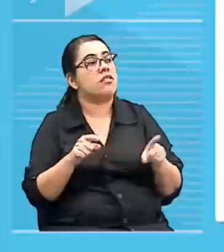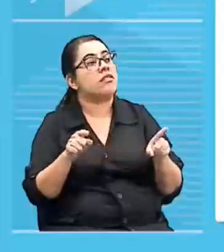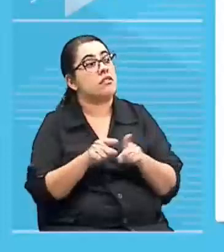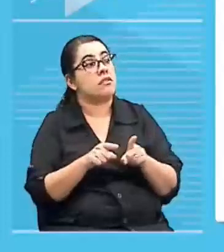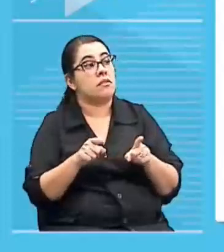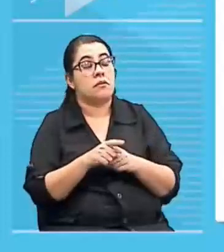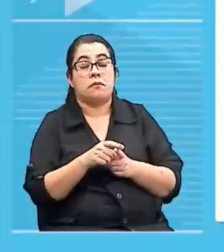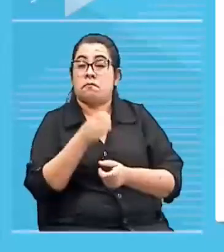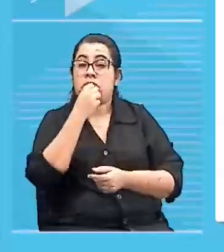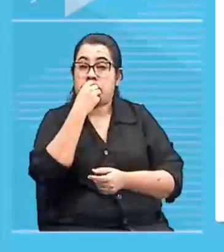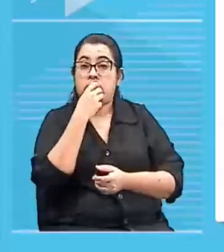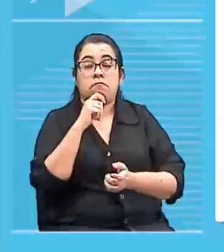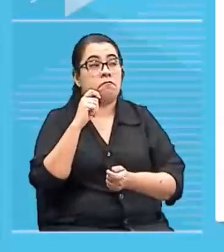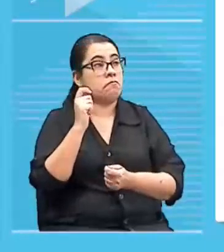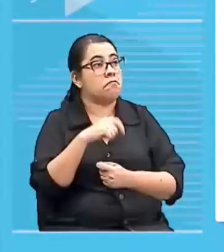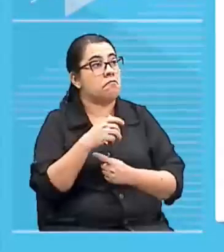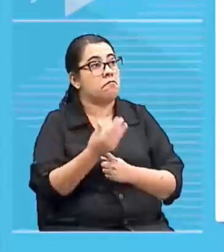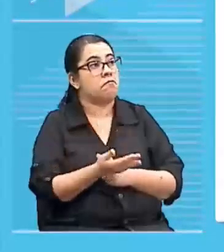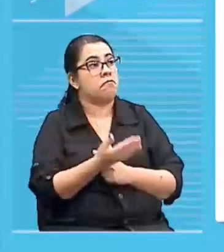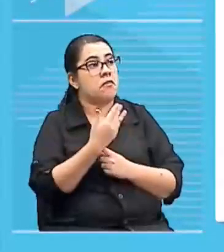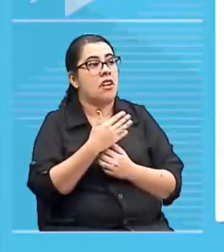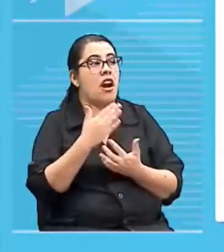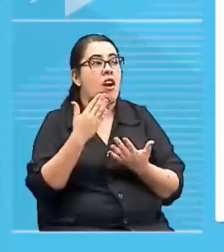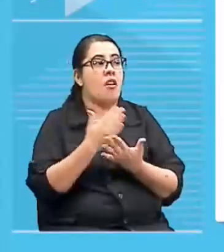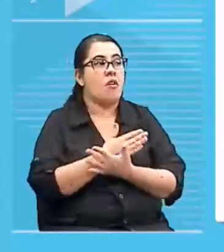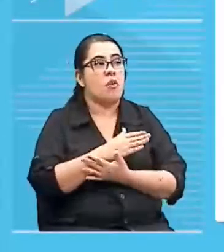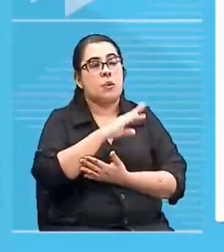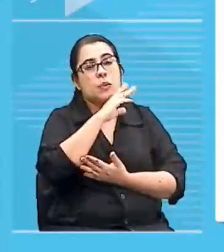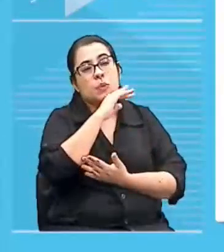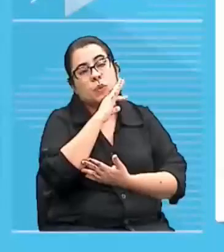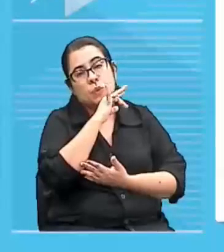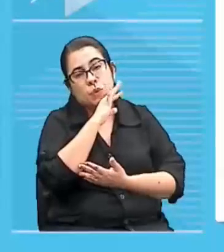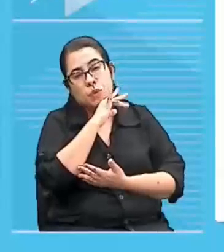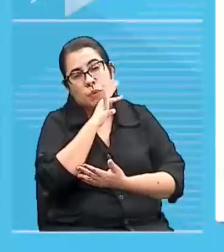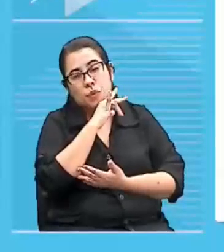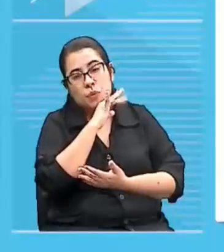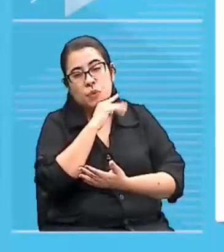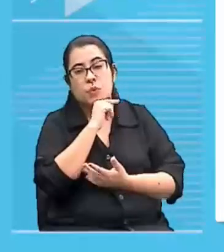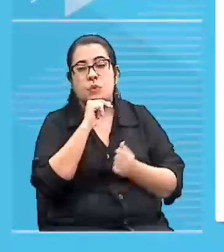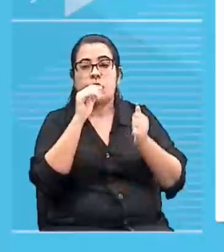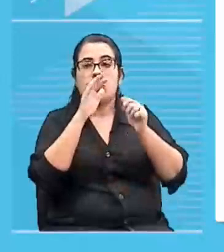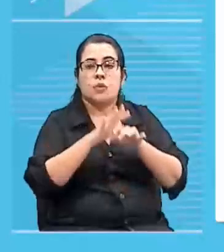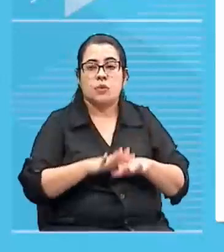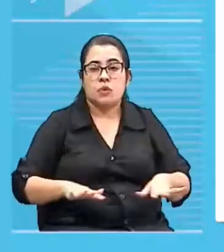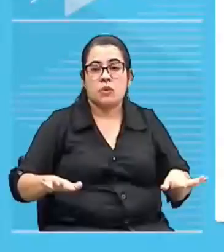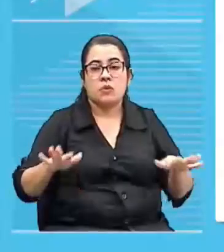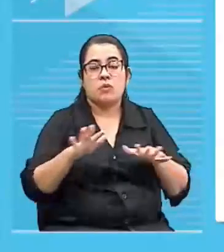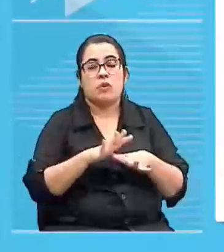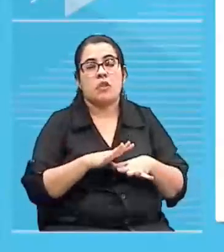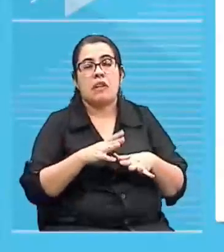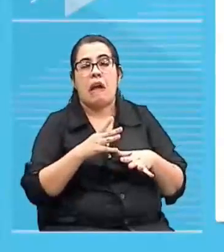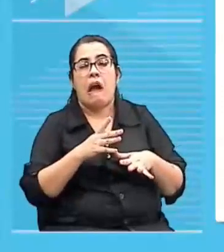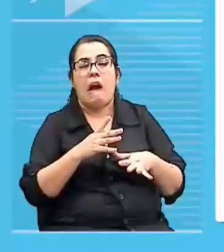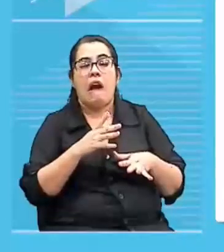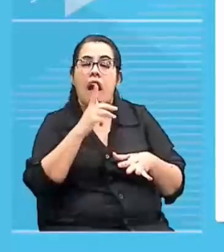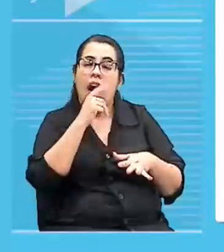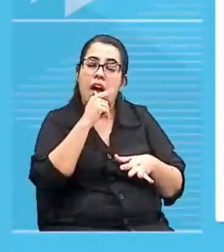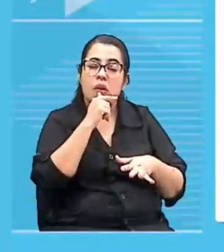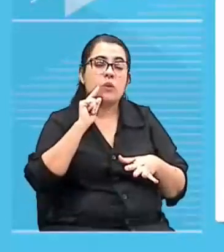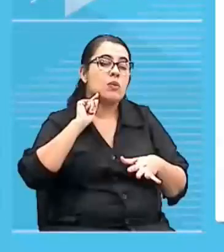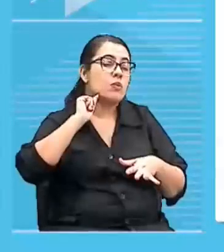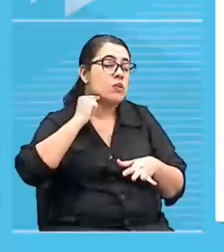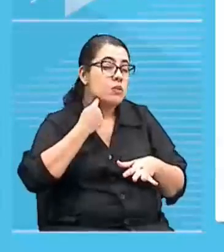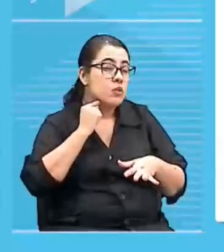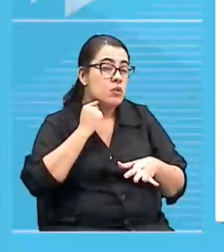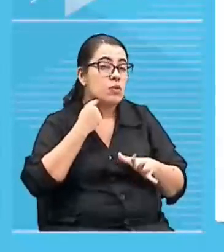Isso aqui é muito bom porque ele consegue analisar as impurezas, analisar se aquela região, as águas estão poluídas.